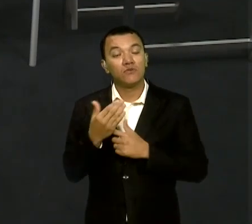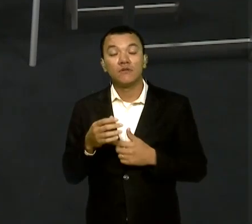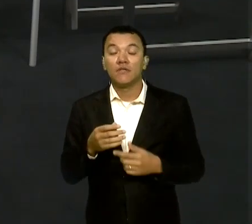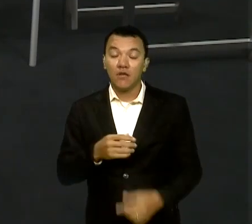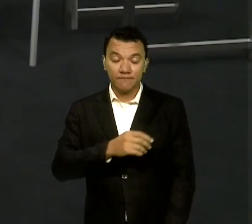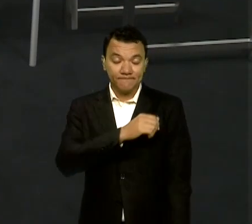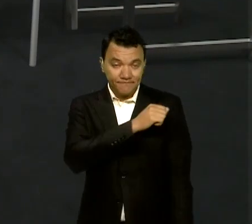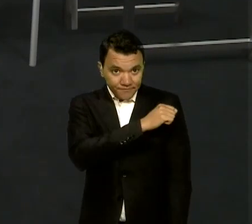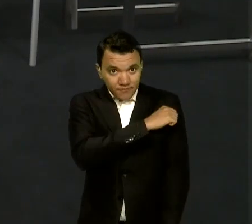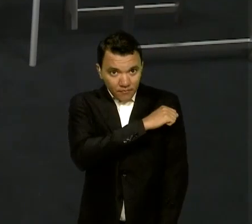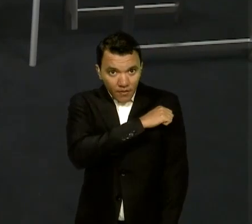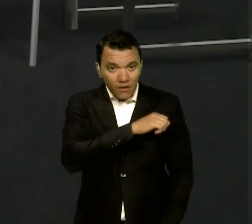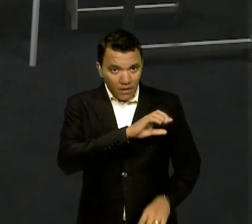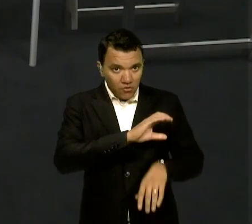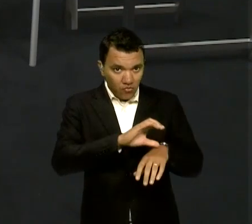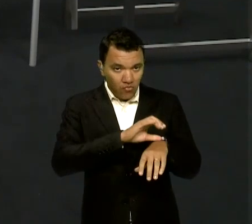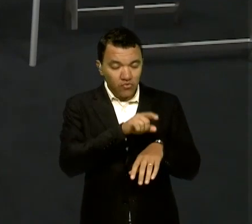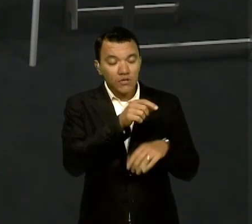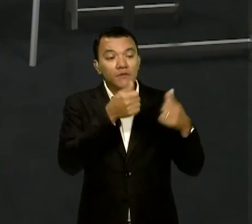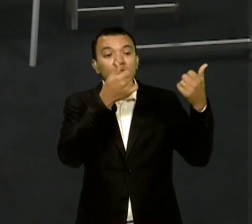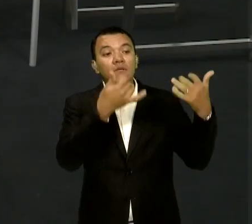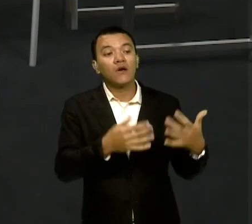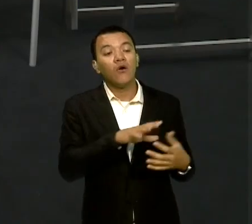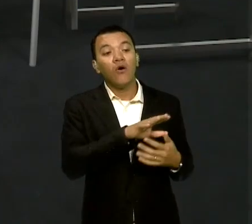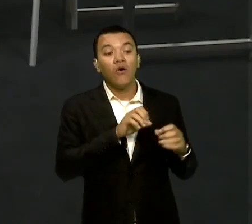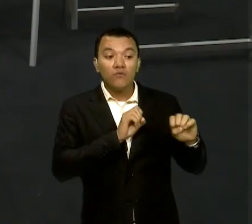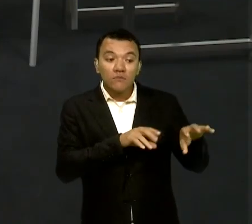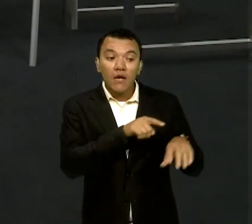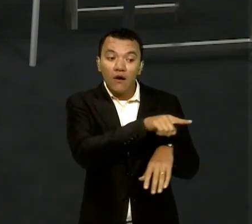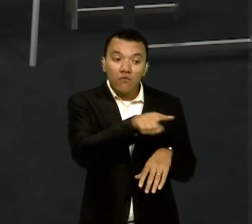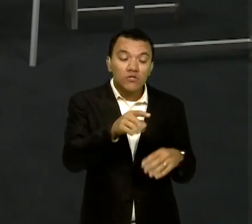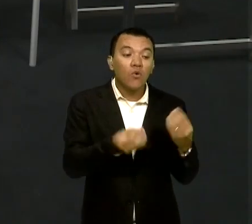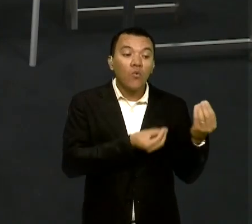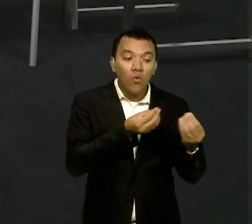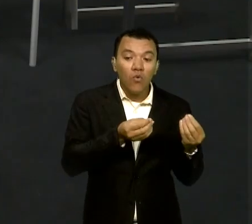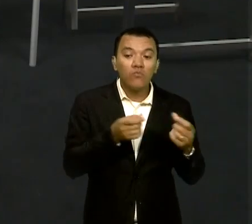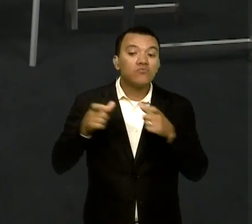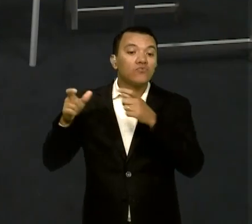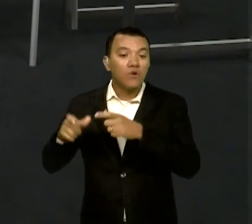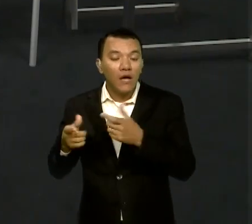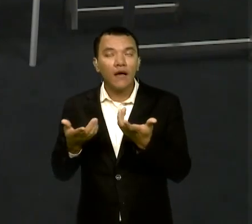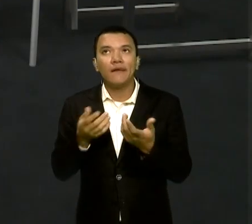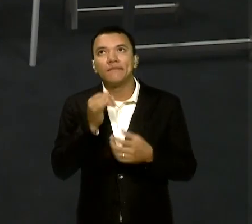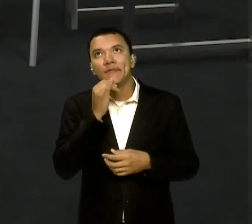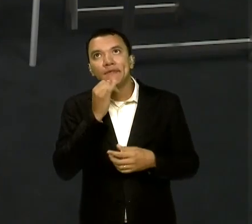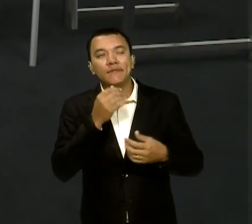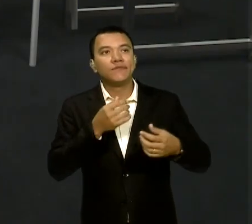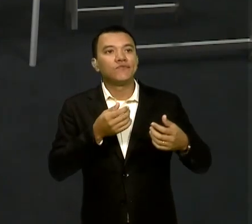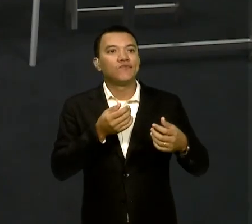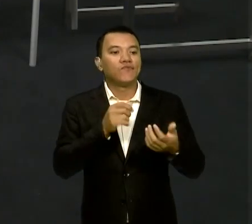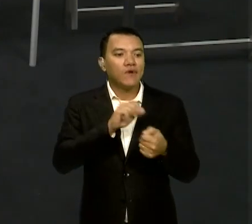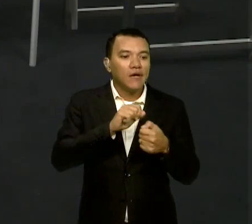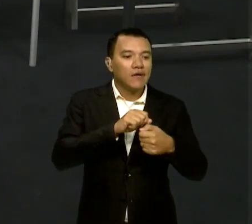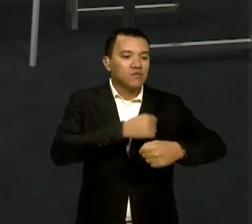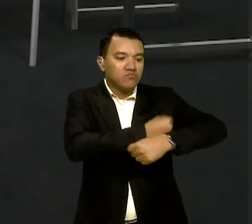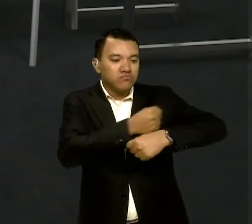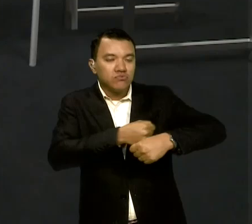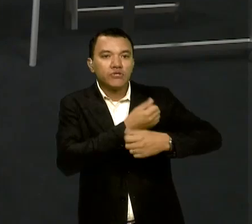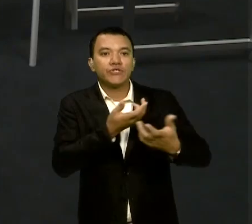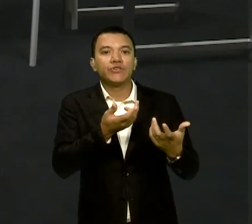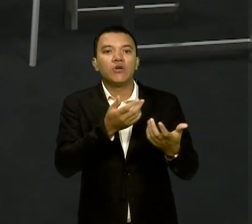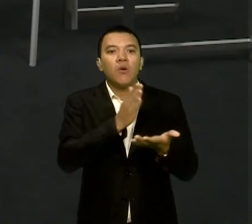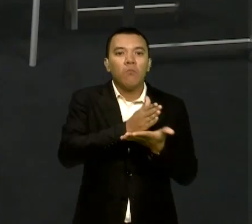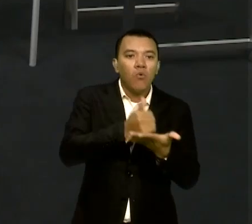assim... Eu ensino, eu digo para elas por onde andar, faz um bolo assim, faz uma comida assim, vende assim, o preço é esse. Porque nós